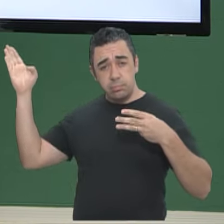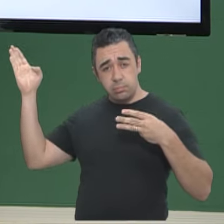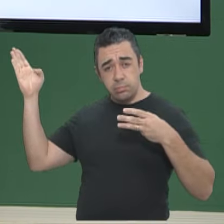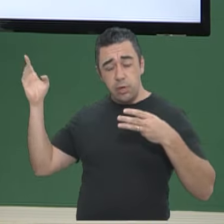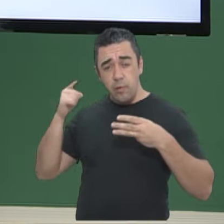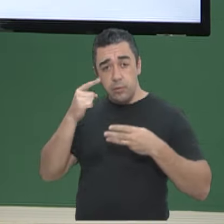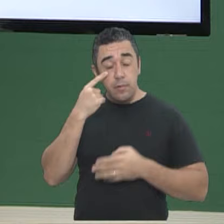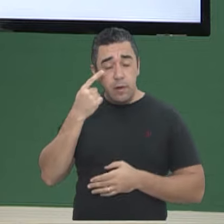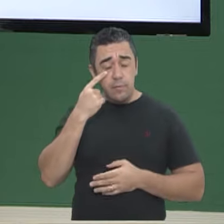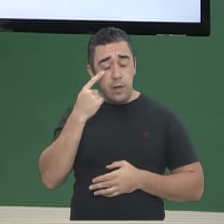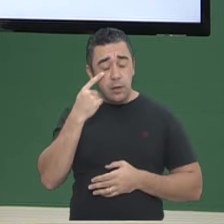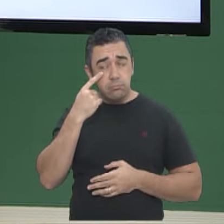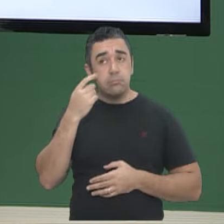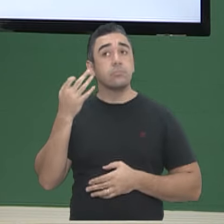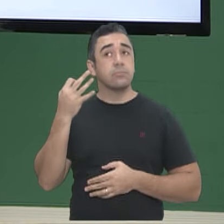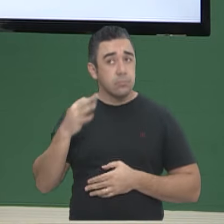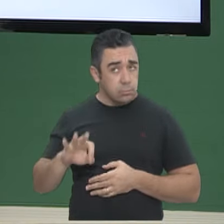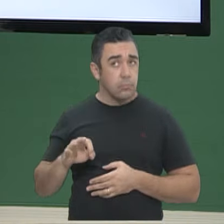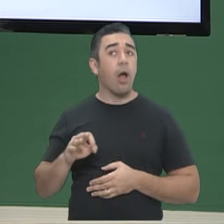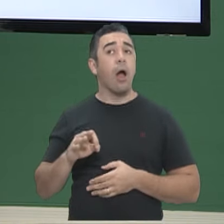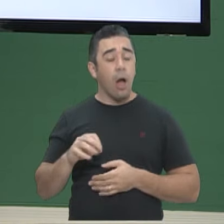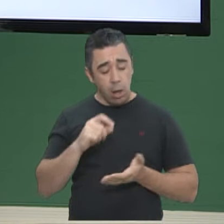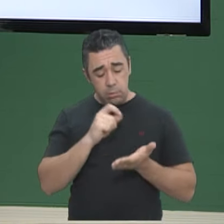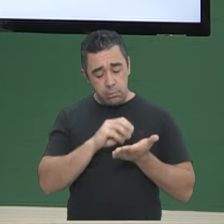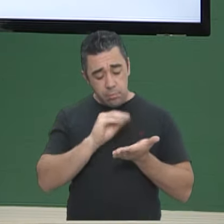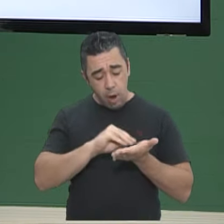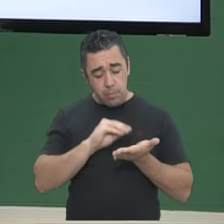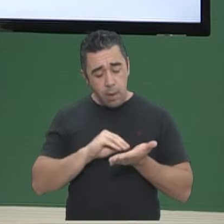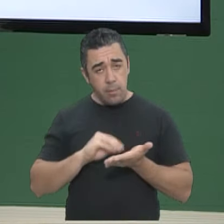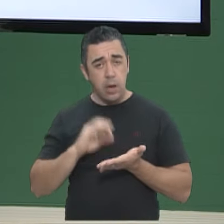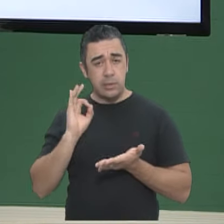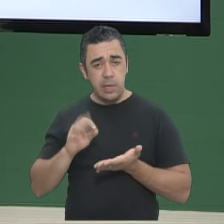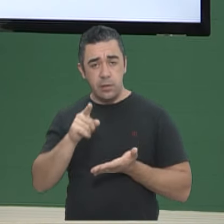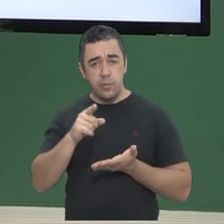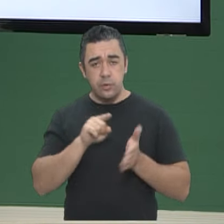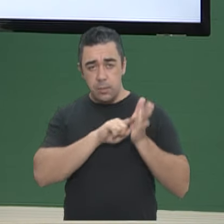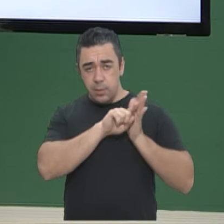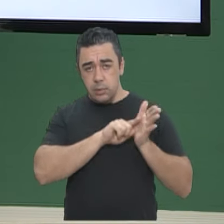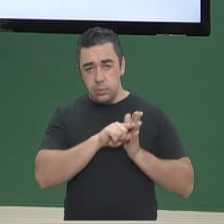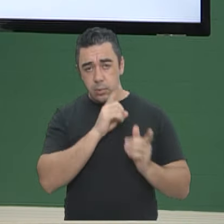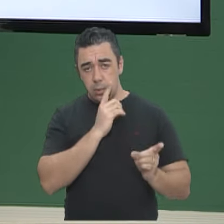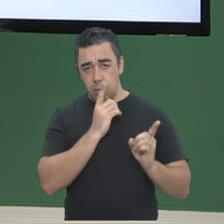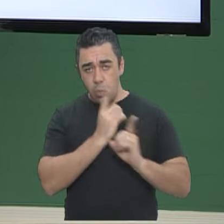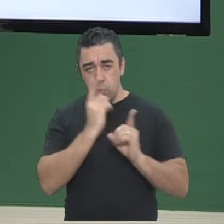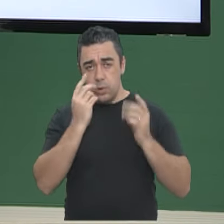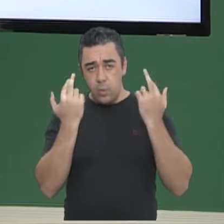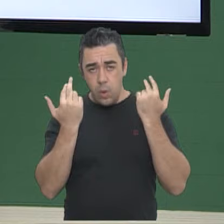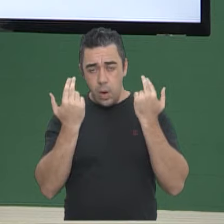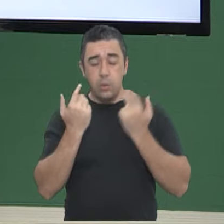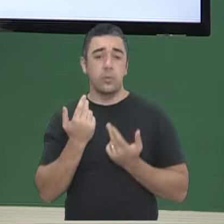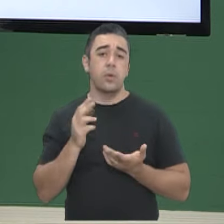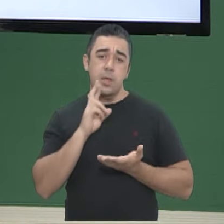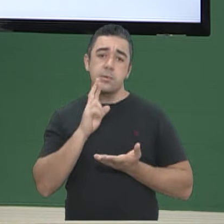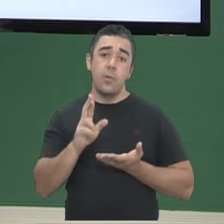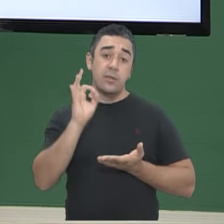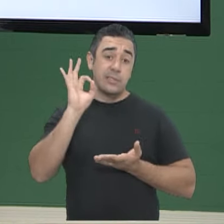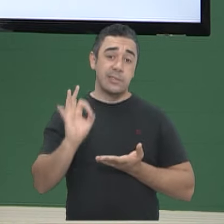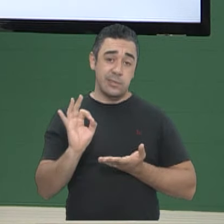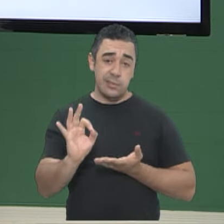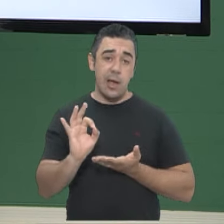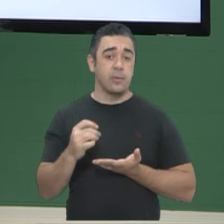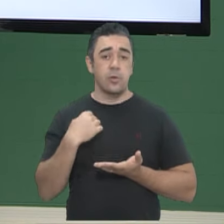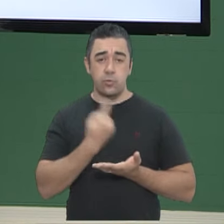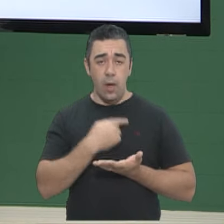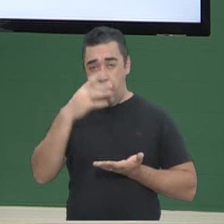caderno se a pergunta é realmente aquilo que você pesquisou, se a resposta é realmente aquilo que nós